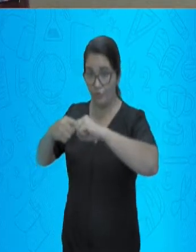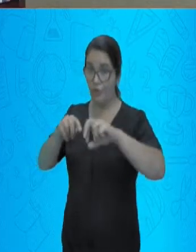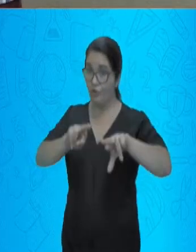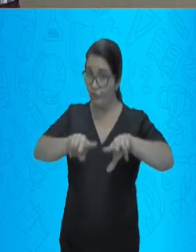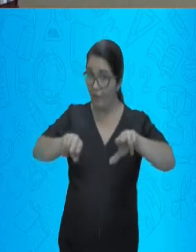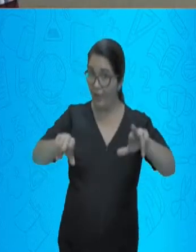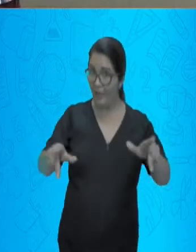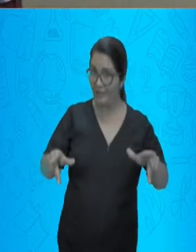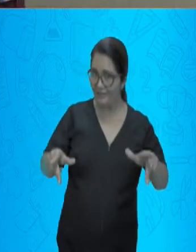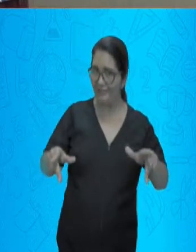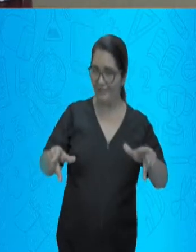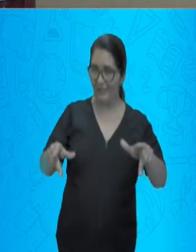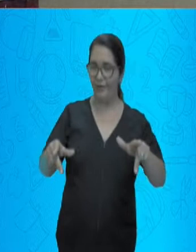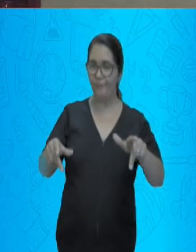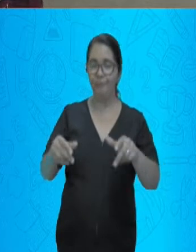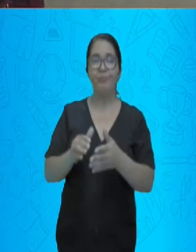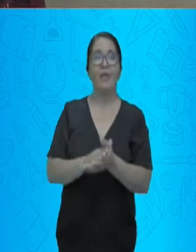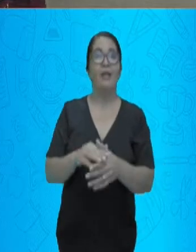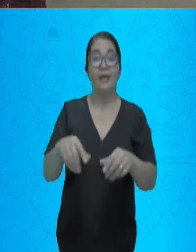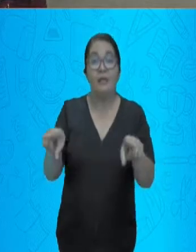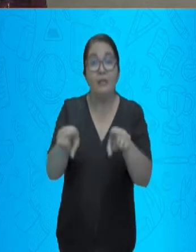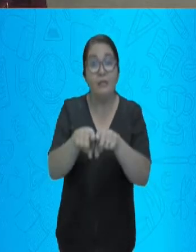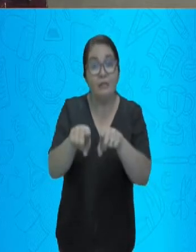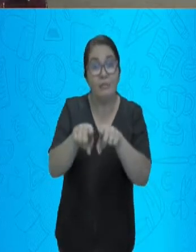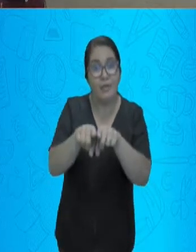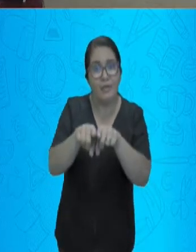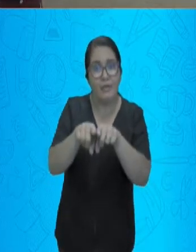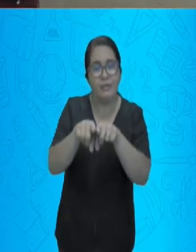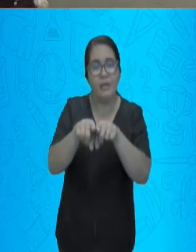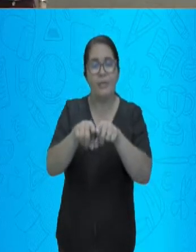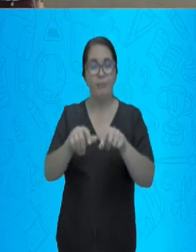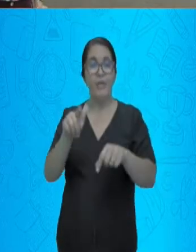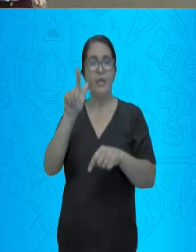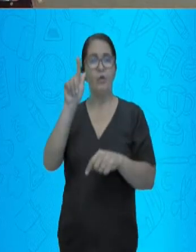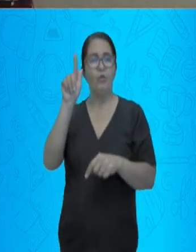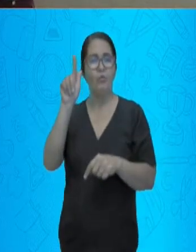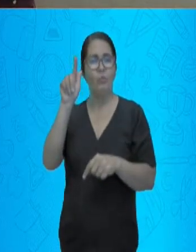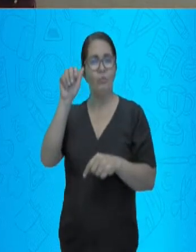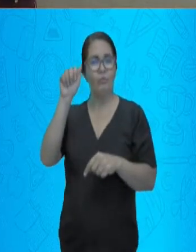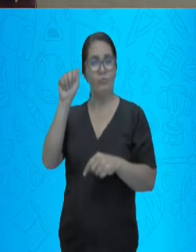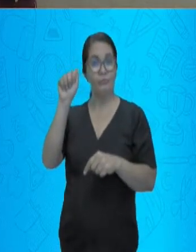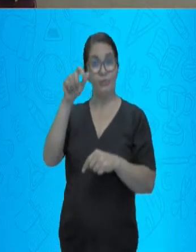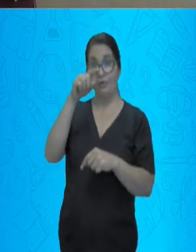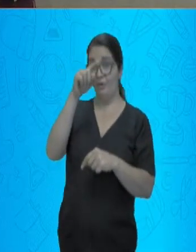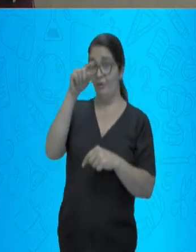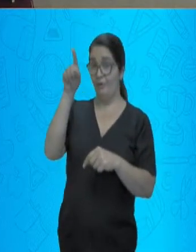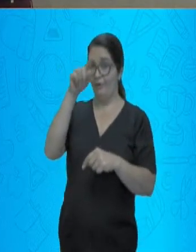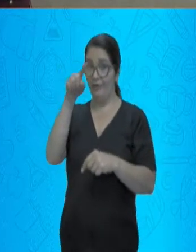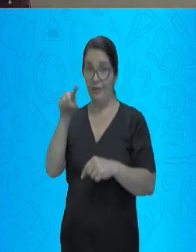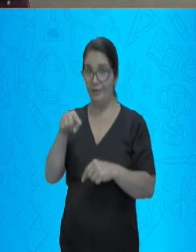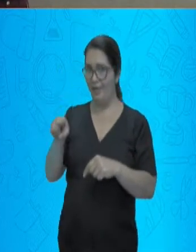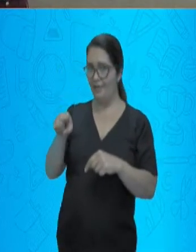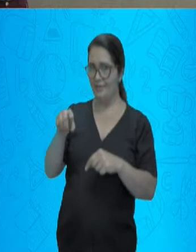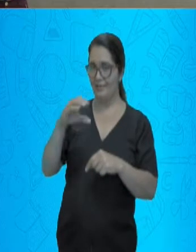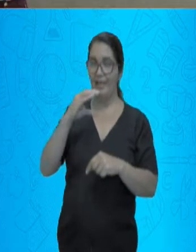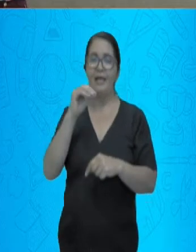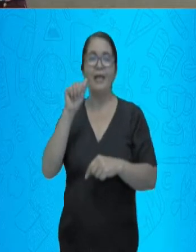diferentes. Também gás carbônico, esse você ouve falar bem. Este